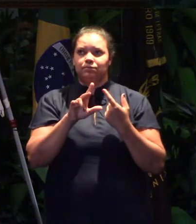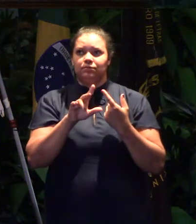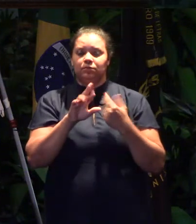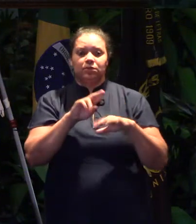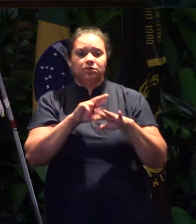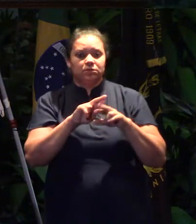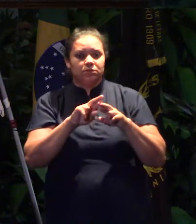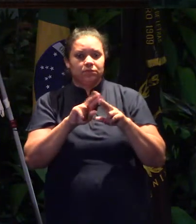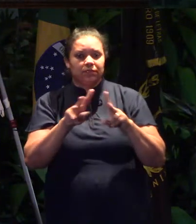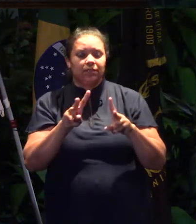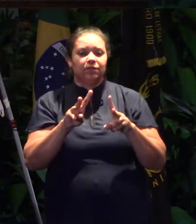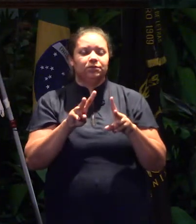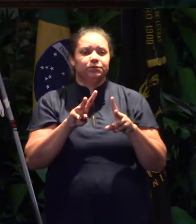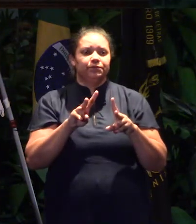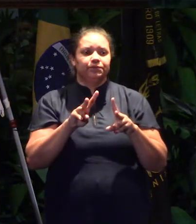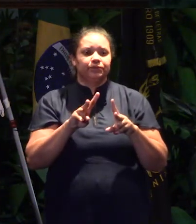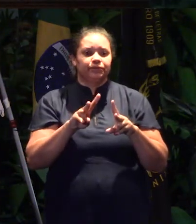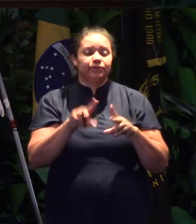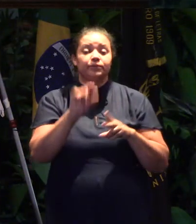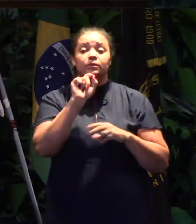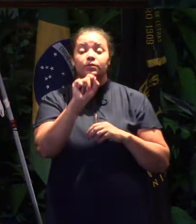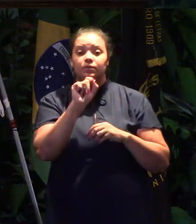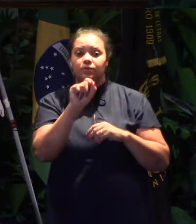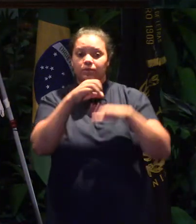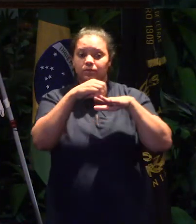dessas acepções era distribuir.